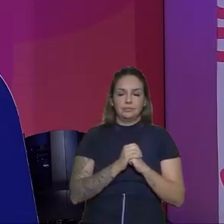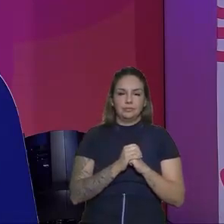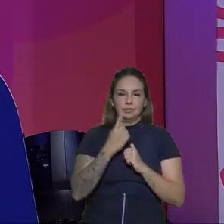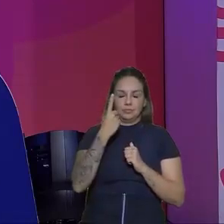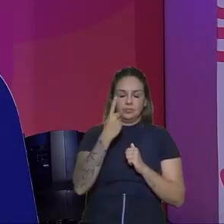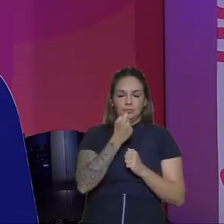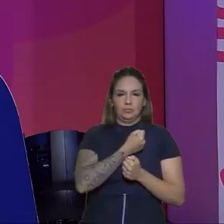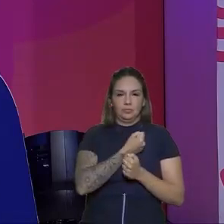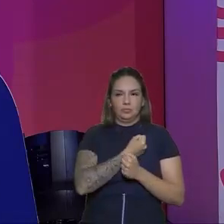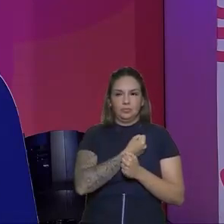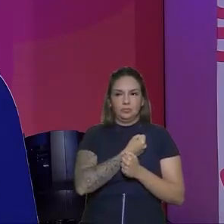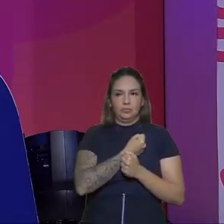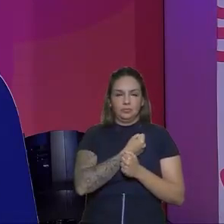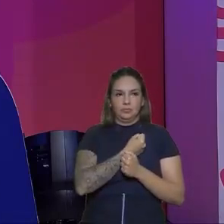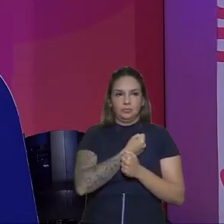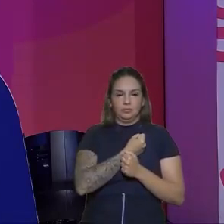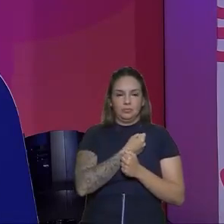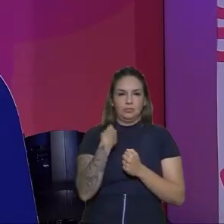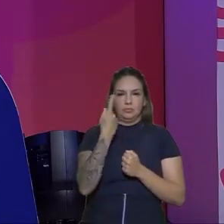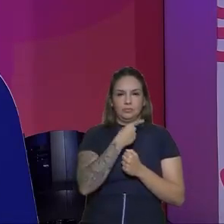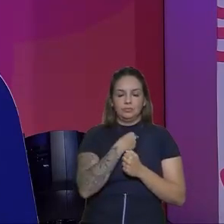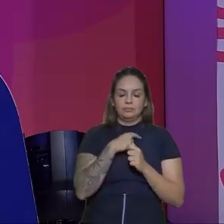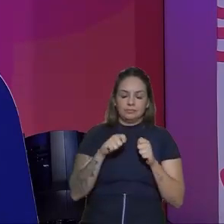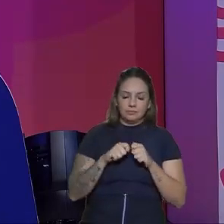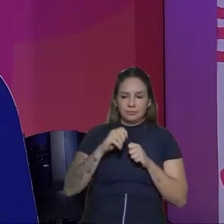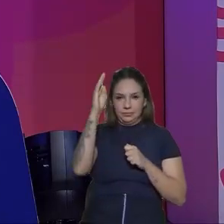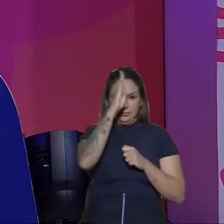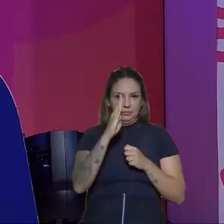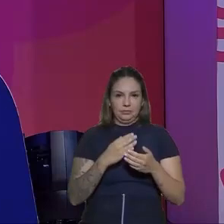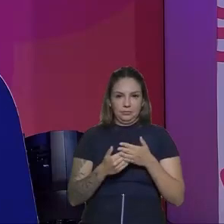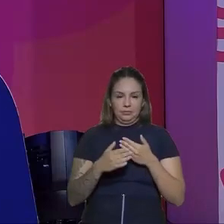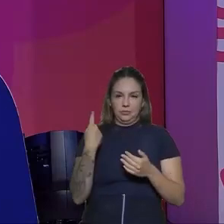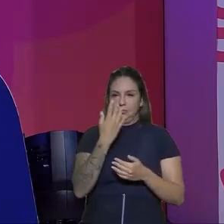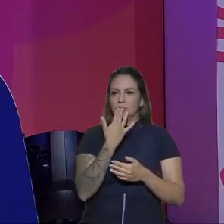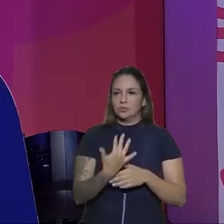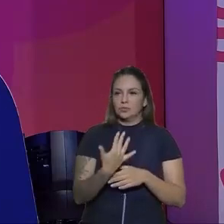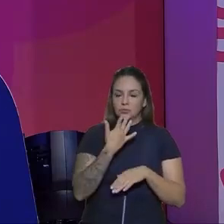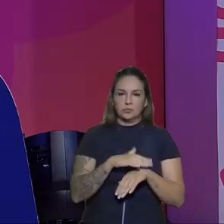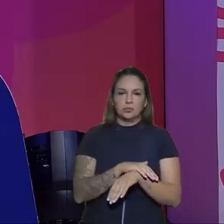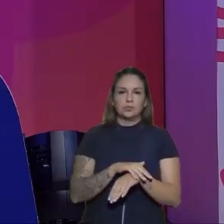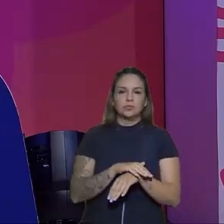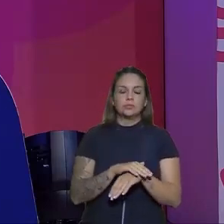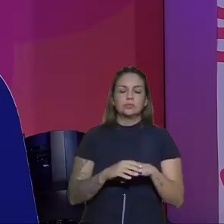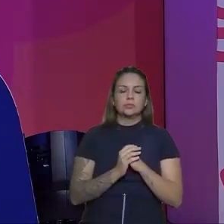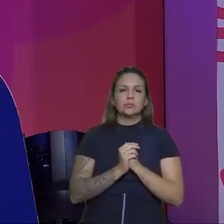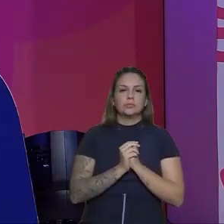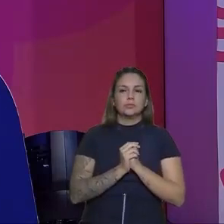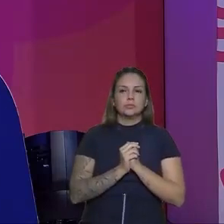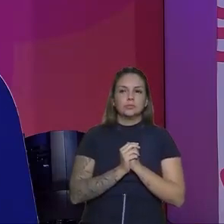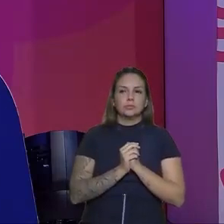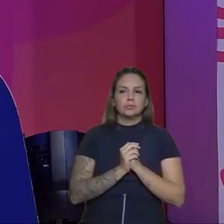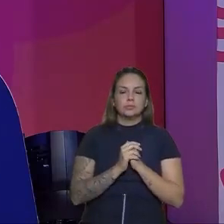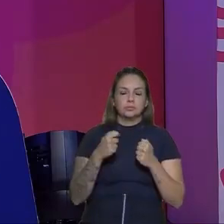um código de opressão que nos restringe no Brasil, independente da nossa cor, da nossa pele, que é